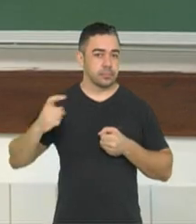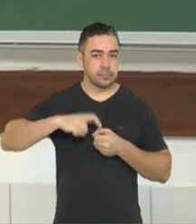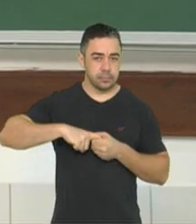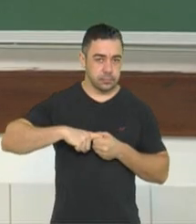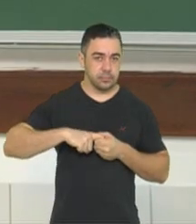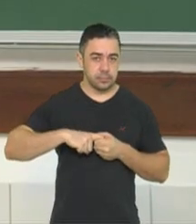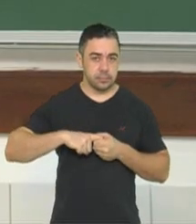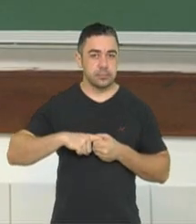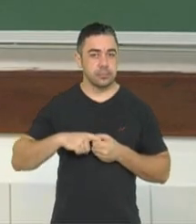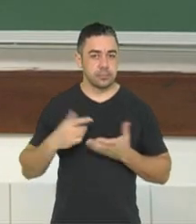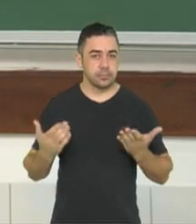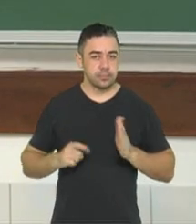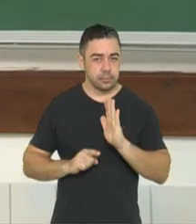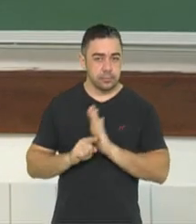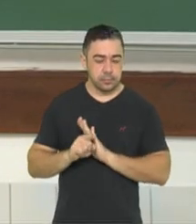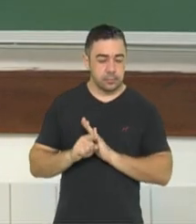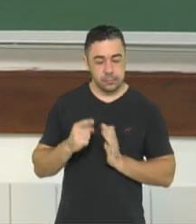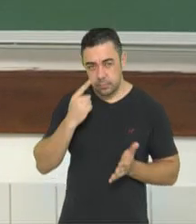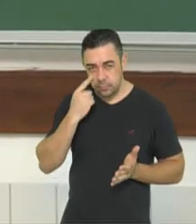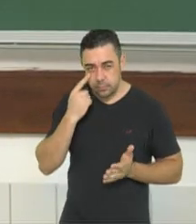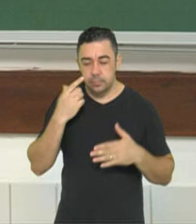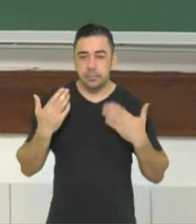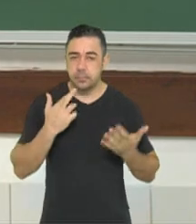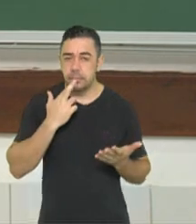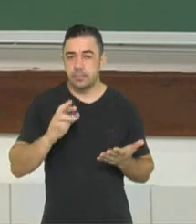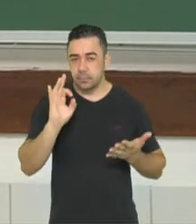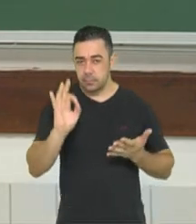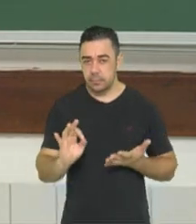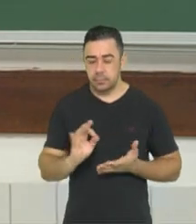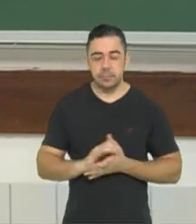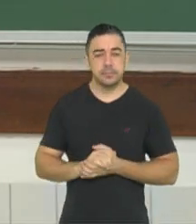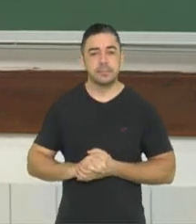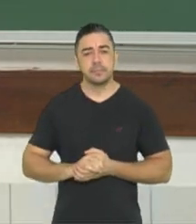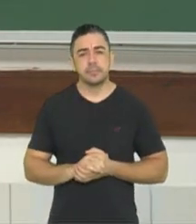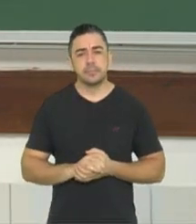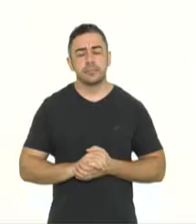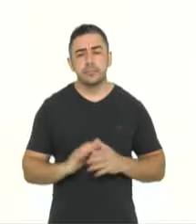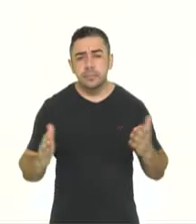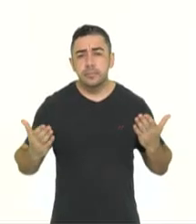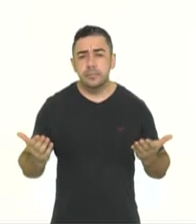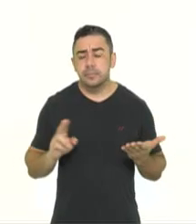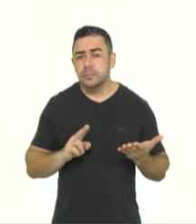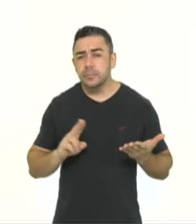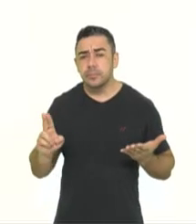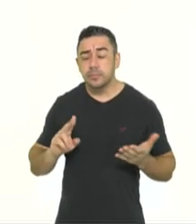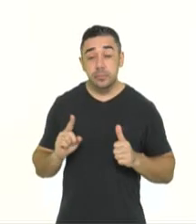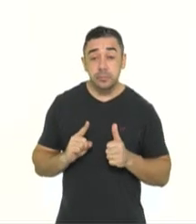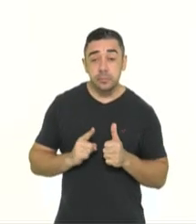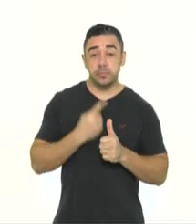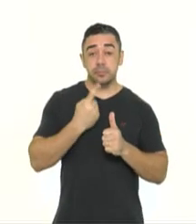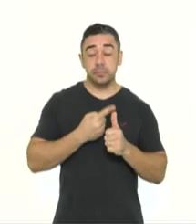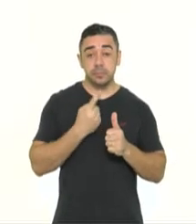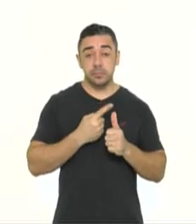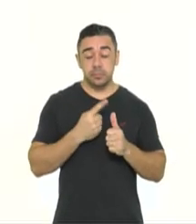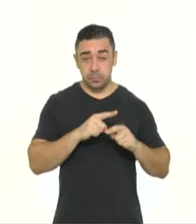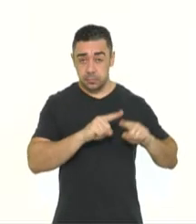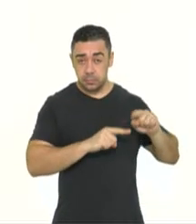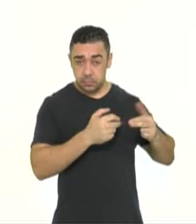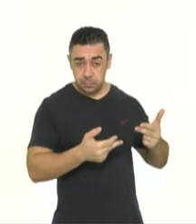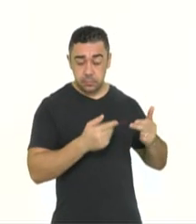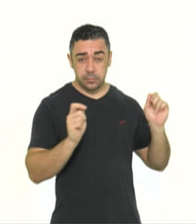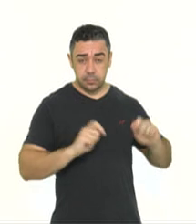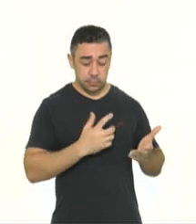Retornamos do nosso quiz, então vamos ver qual que é a resposta certa. Qual era o nome do primeiro aparelho capaz